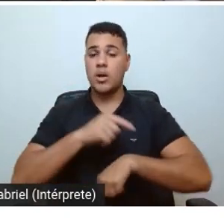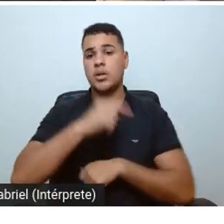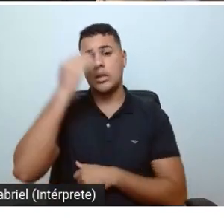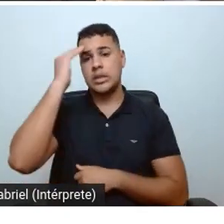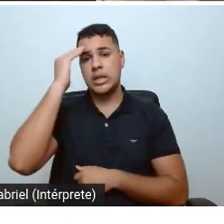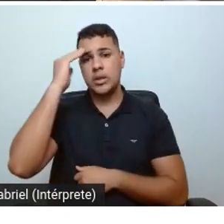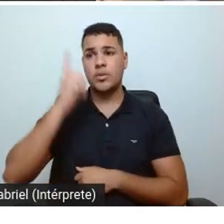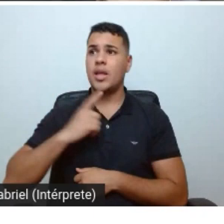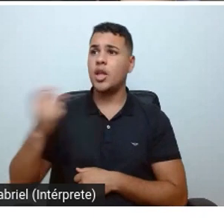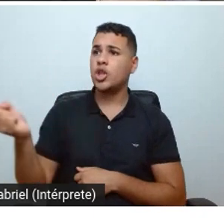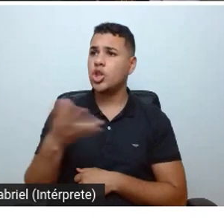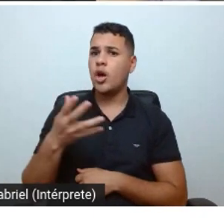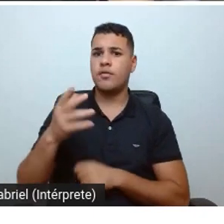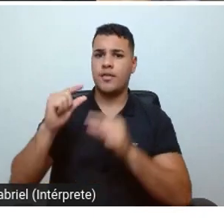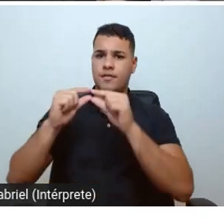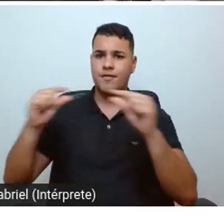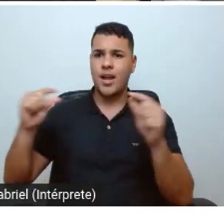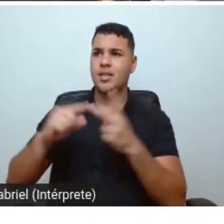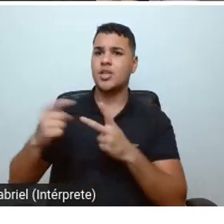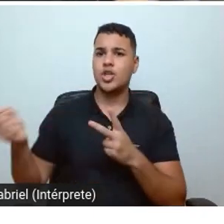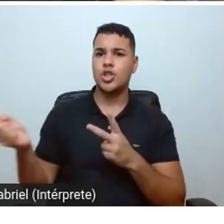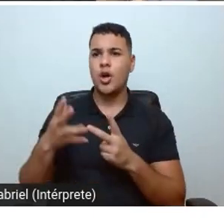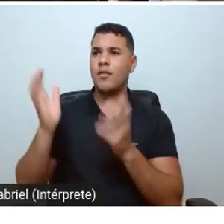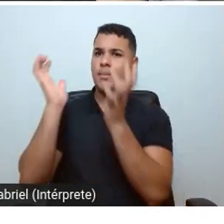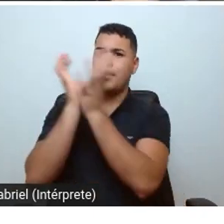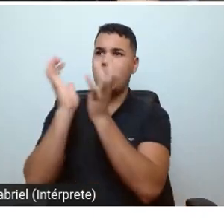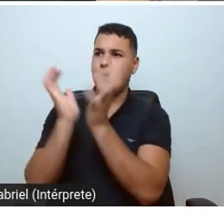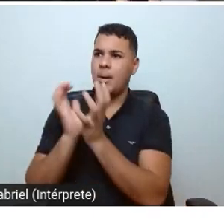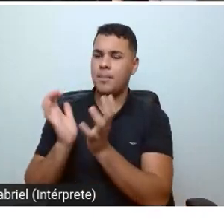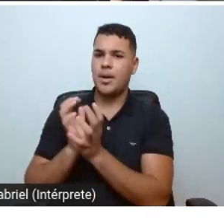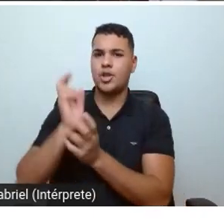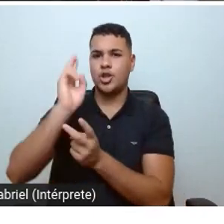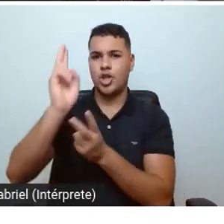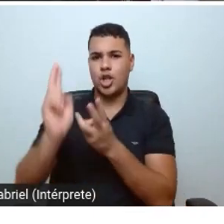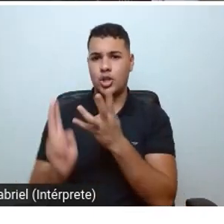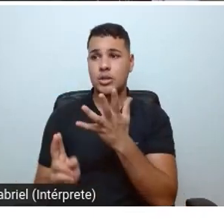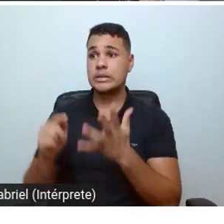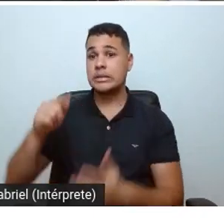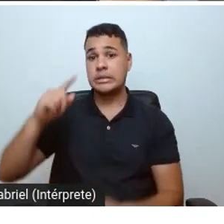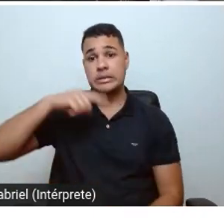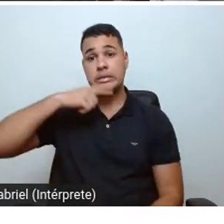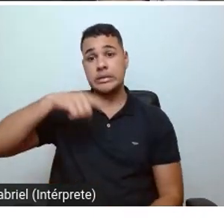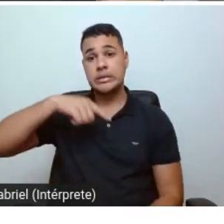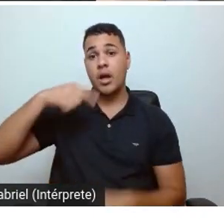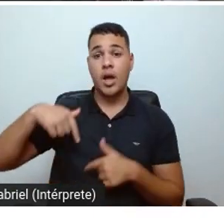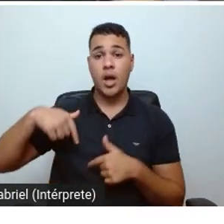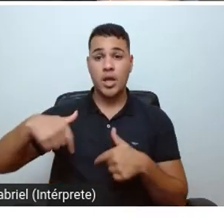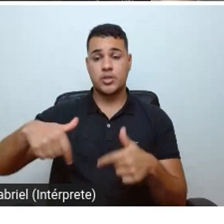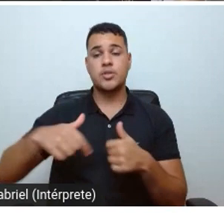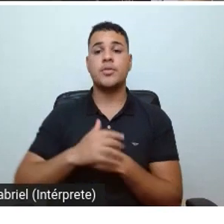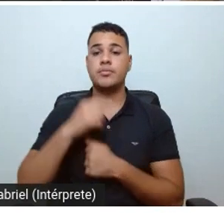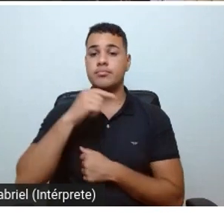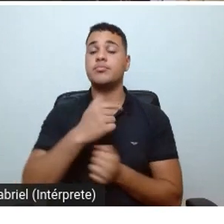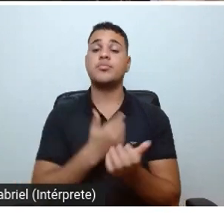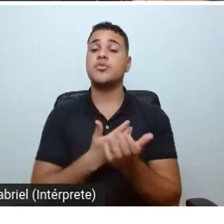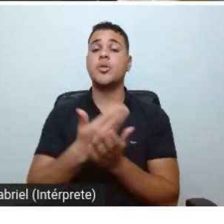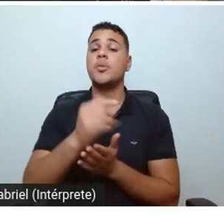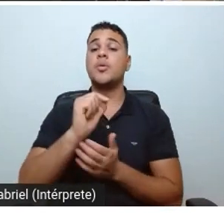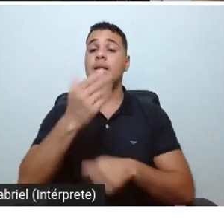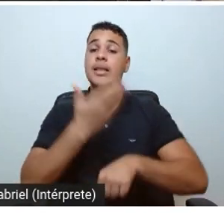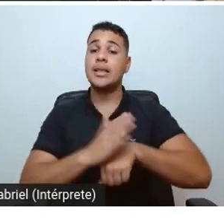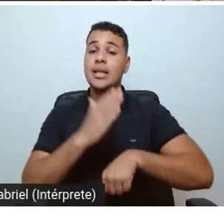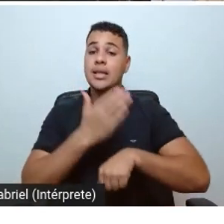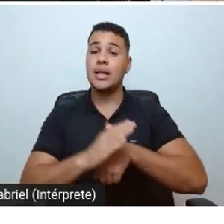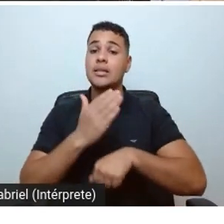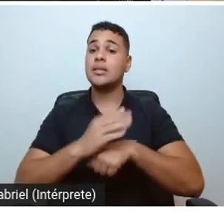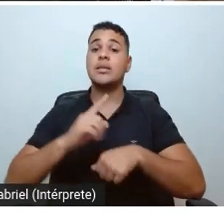estavam entrando, que a IA não estava conseguindo resolver, passou a treinar e no dia seguinte